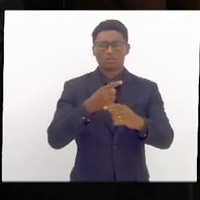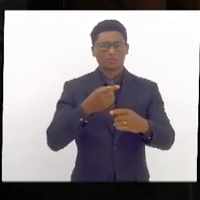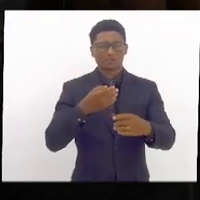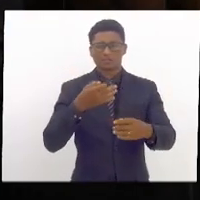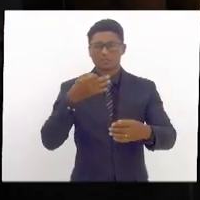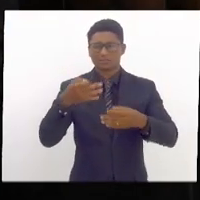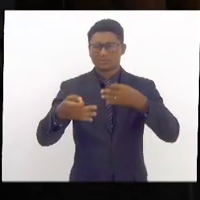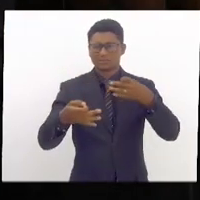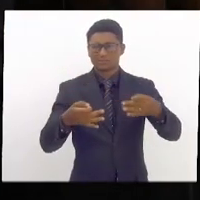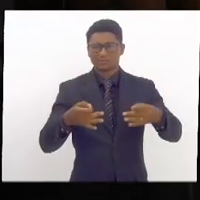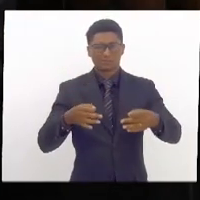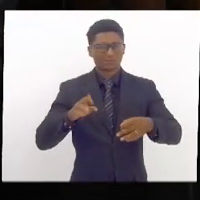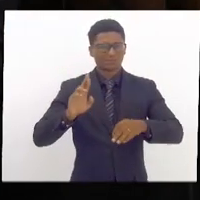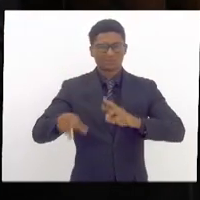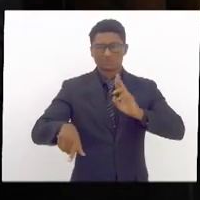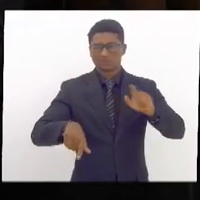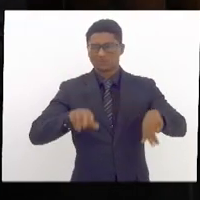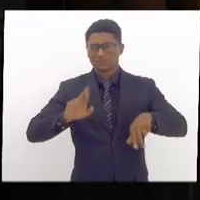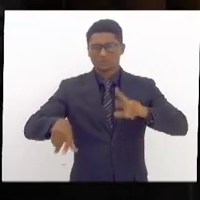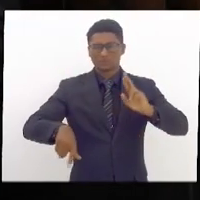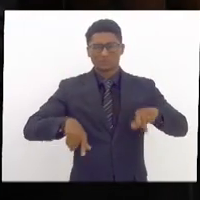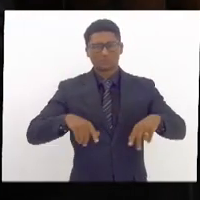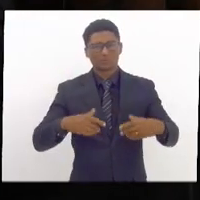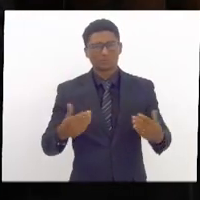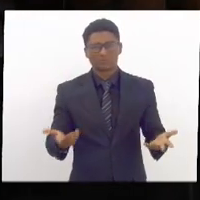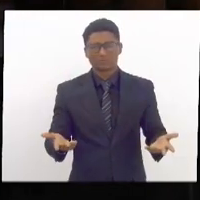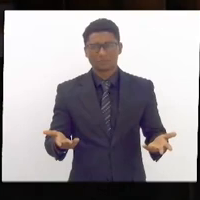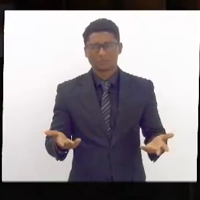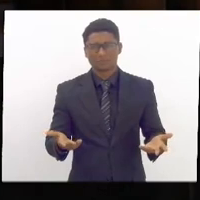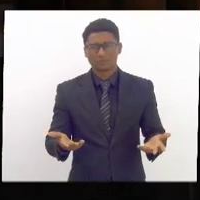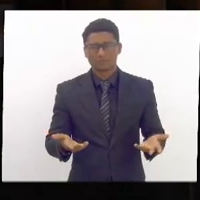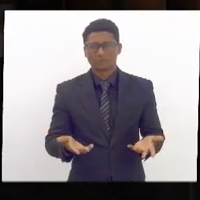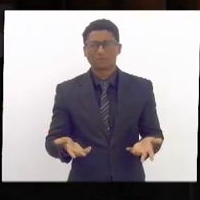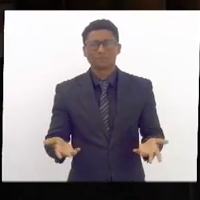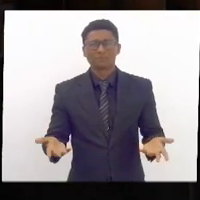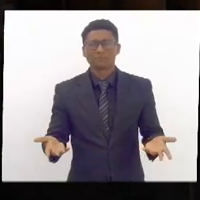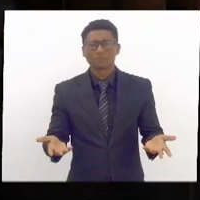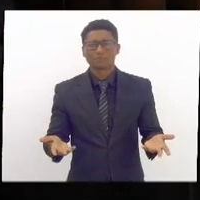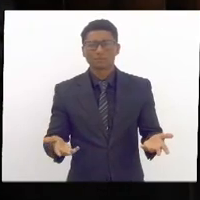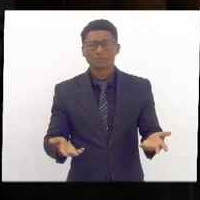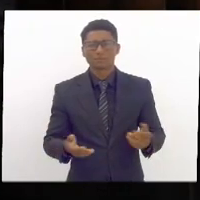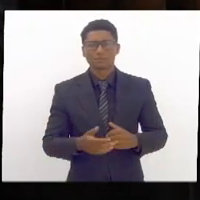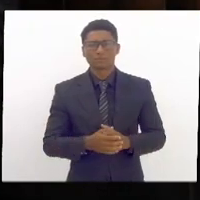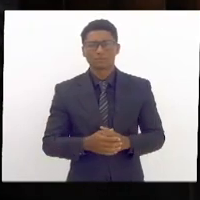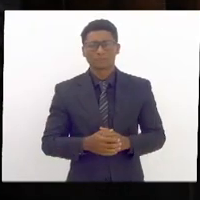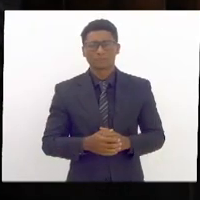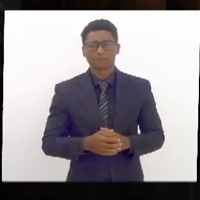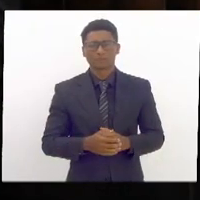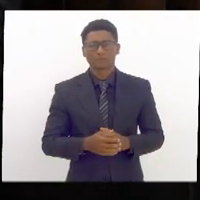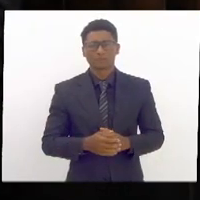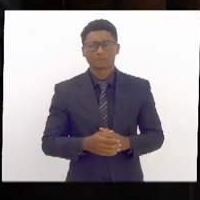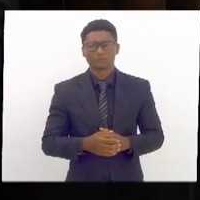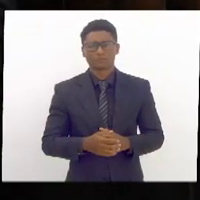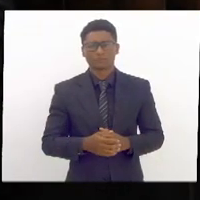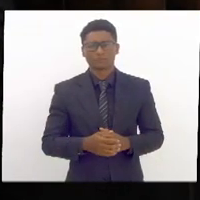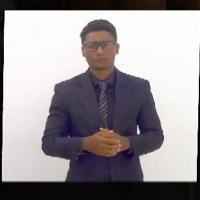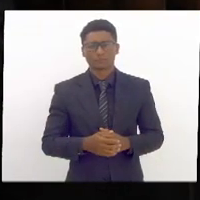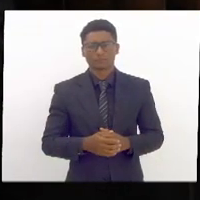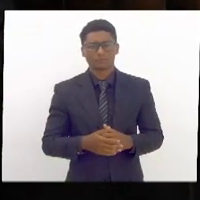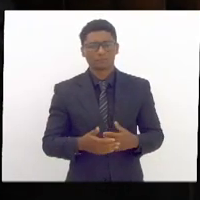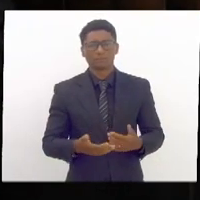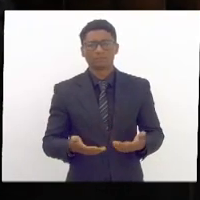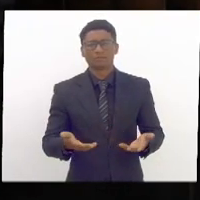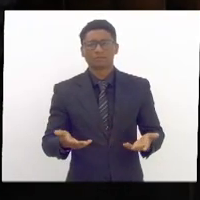enfim, talvez não sejam as melhores matérias, deputada Mônica Francisco, a serem